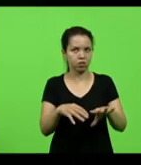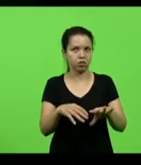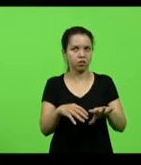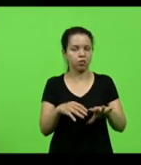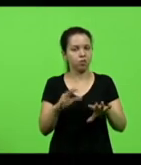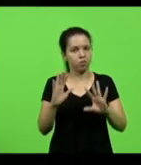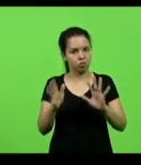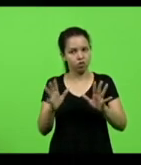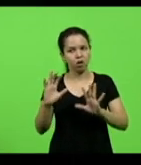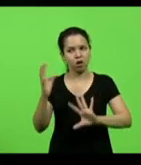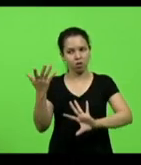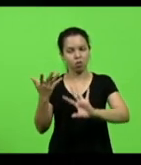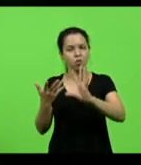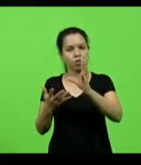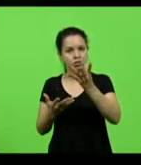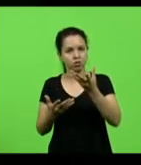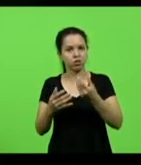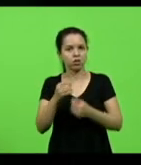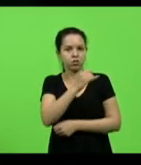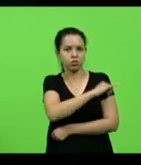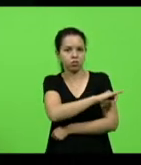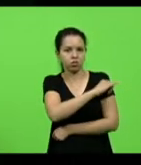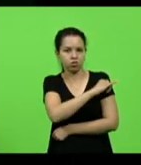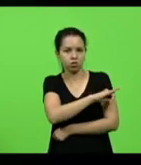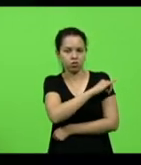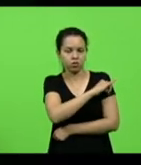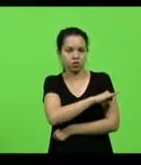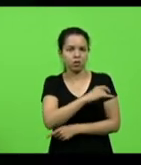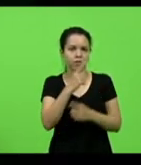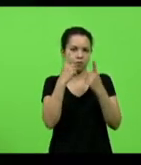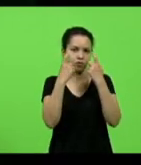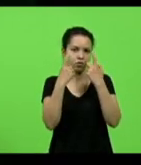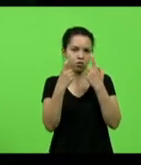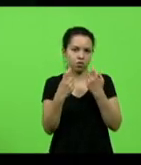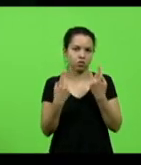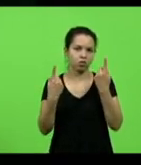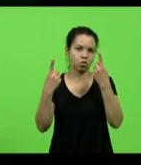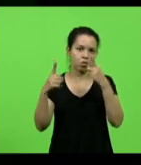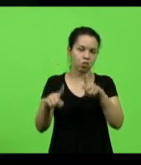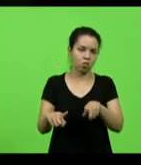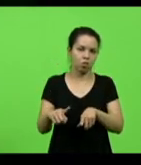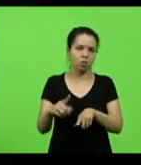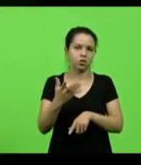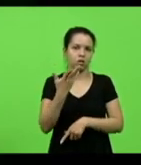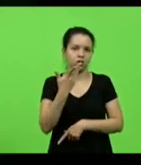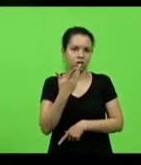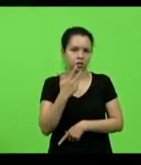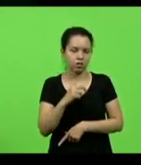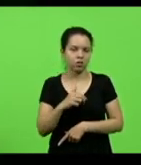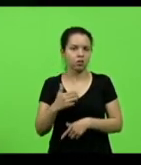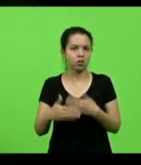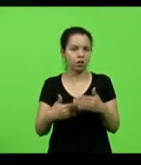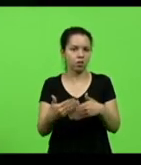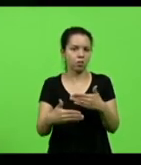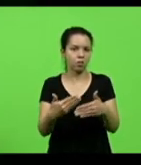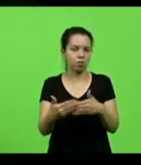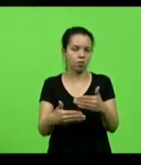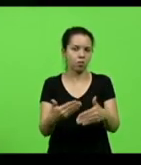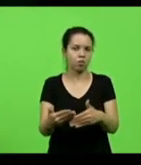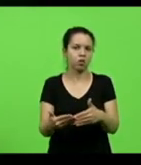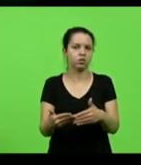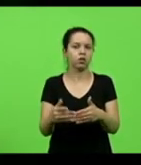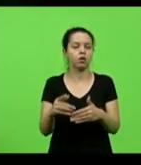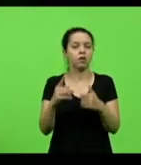nós presenciamos no Rio de Janeiro, de violência contra crianças, e dali a pouco quem está praticando a